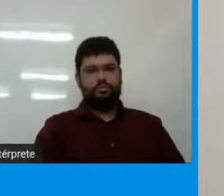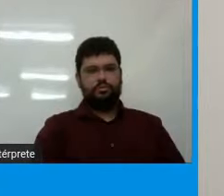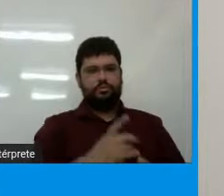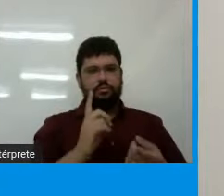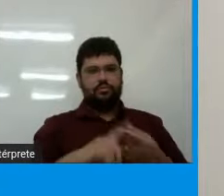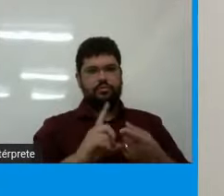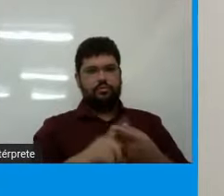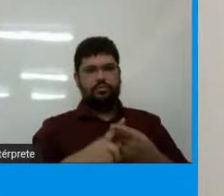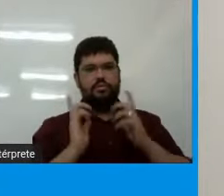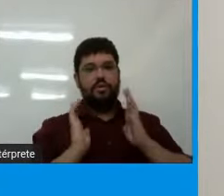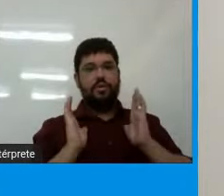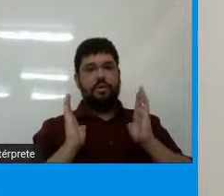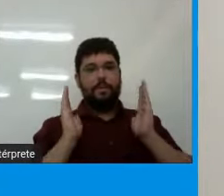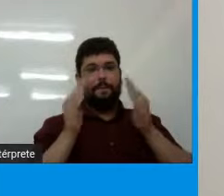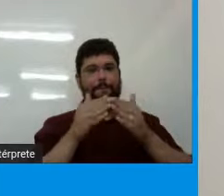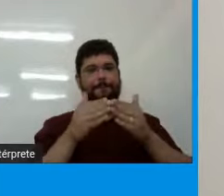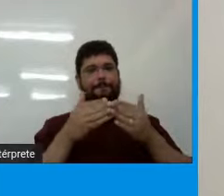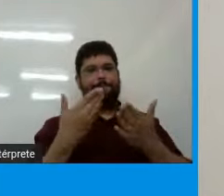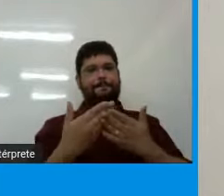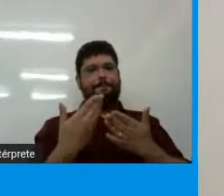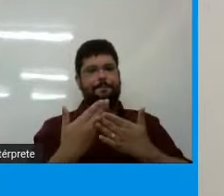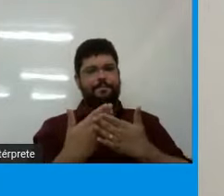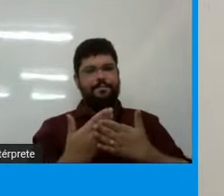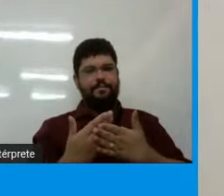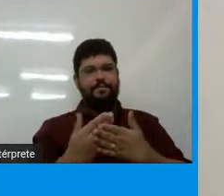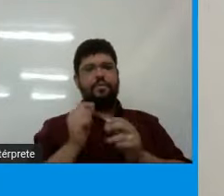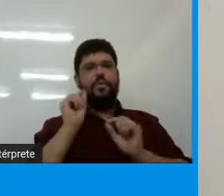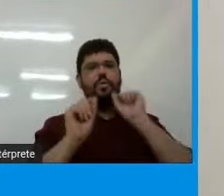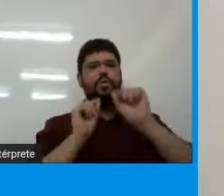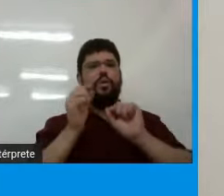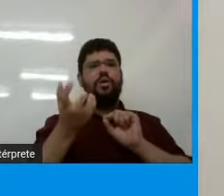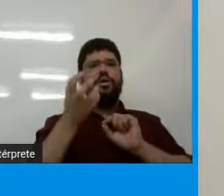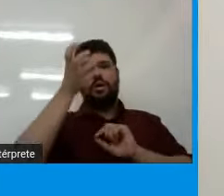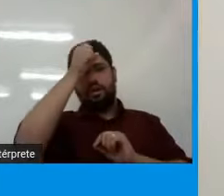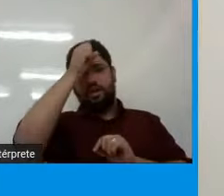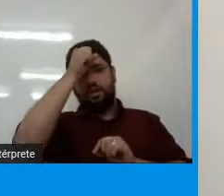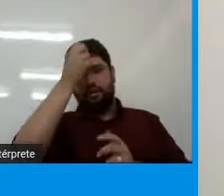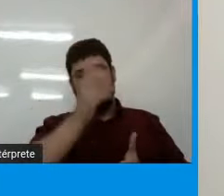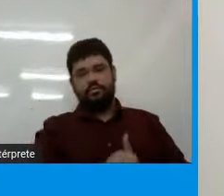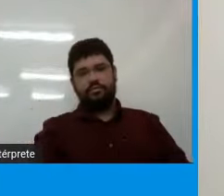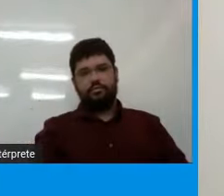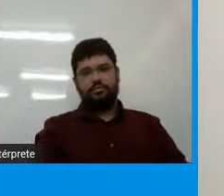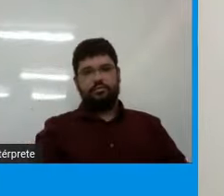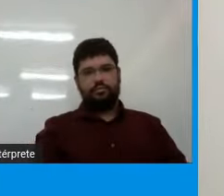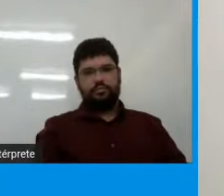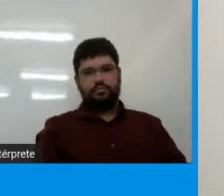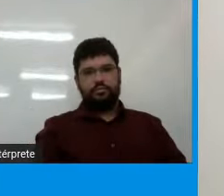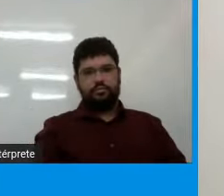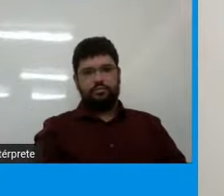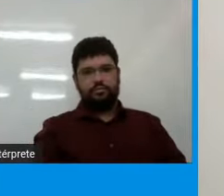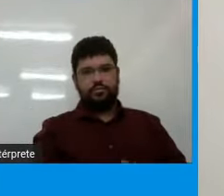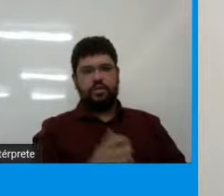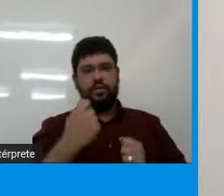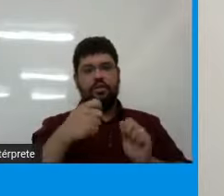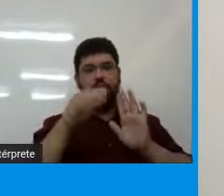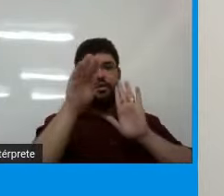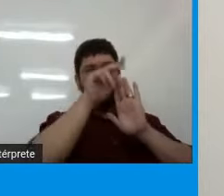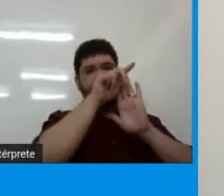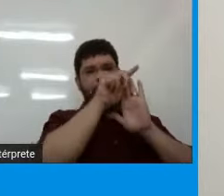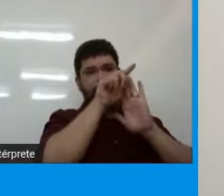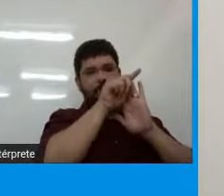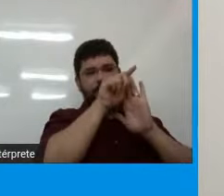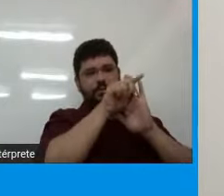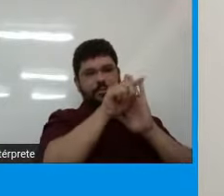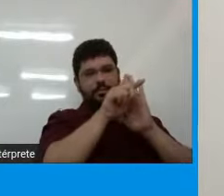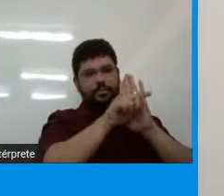seu objetivo nessa aula. O que você quer que o aluno aprenda ao final? Então, escreva um roteiro do que pretende abordar, já tentando